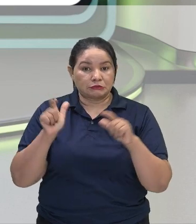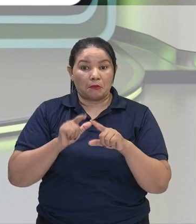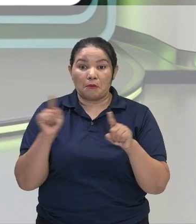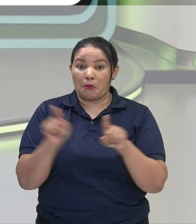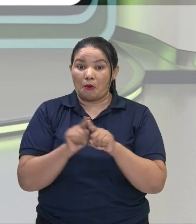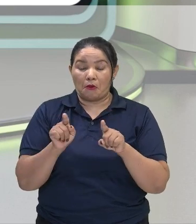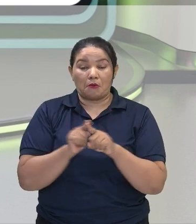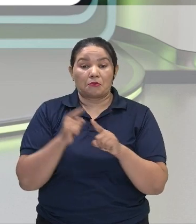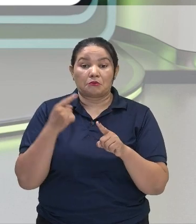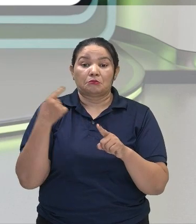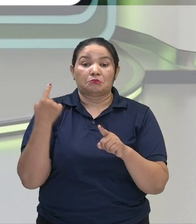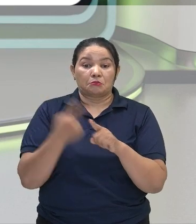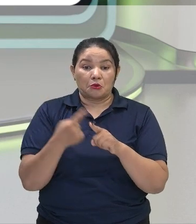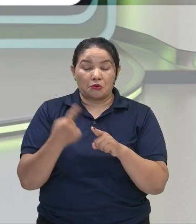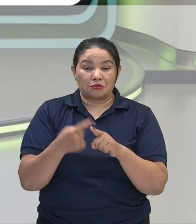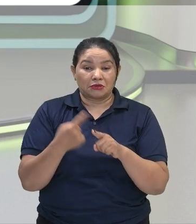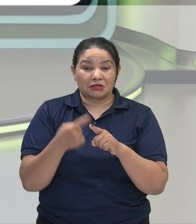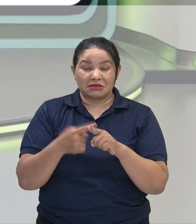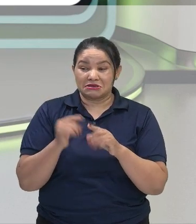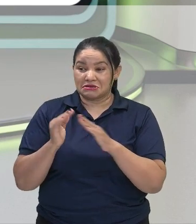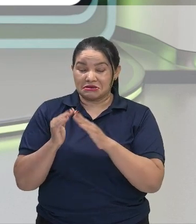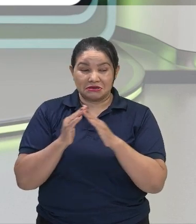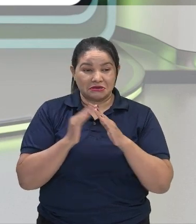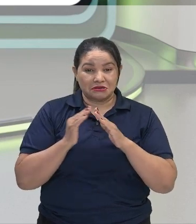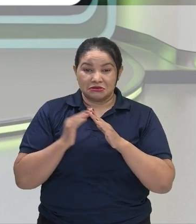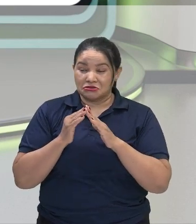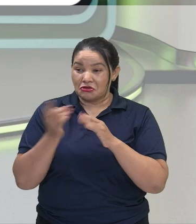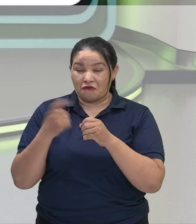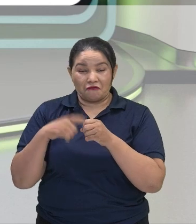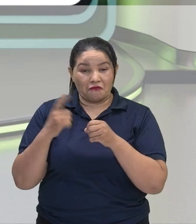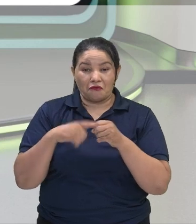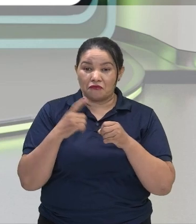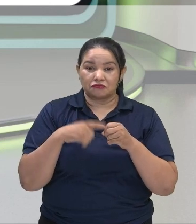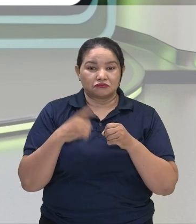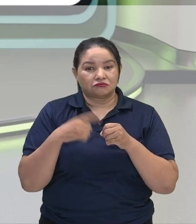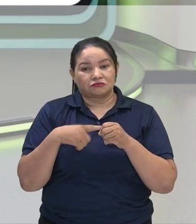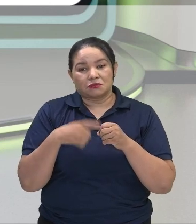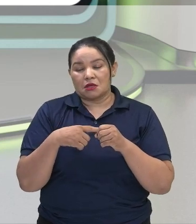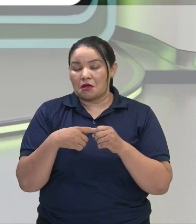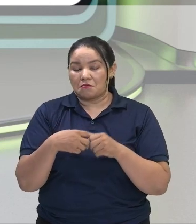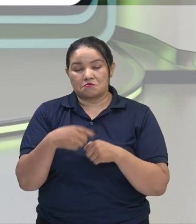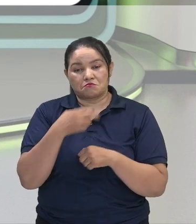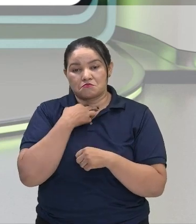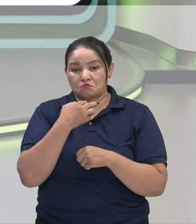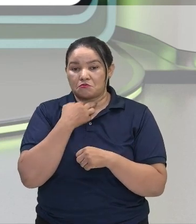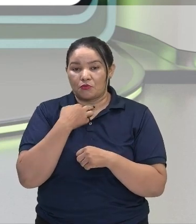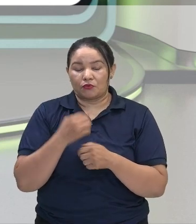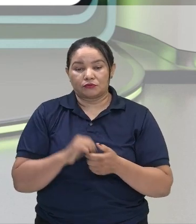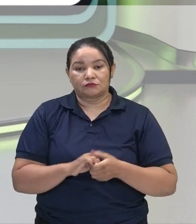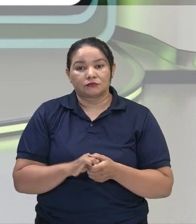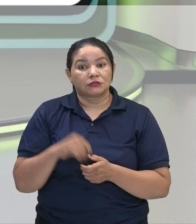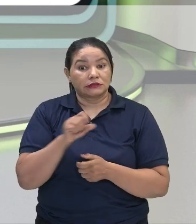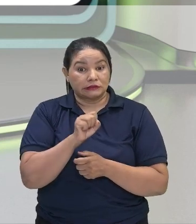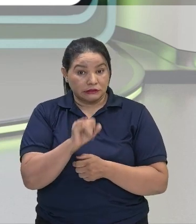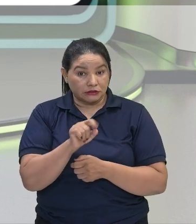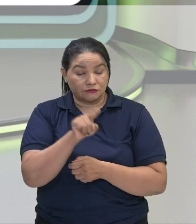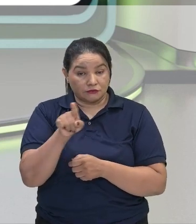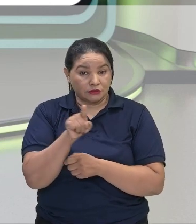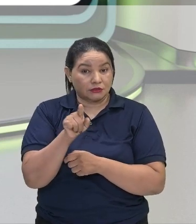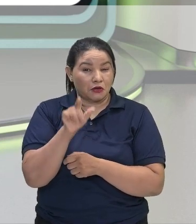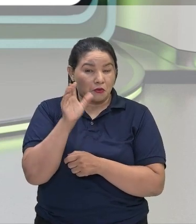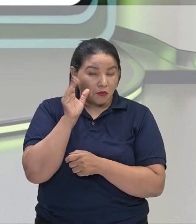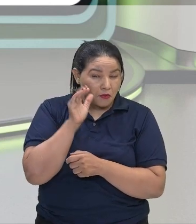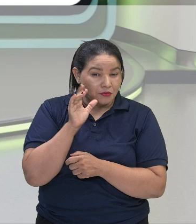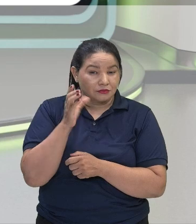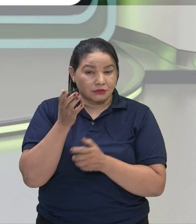tornou inabitável, né, ninguém mais pôde residir naquele ambiente. Então, se você tiver curiosidade de saber mais,